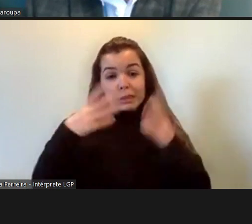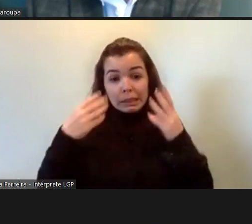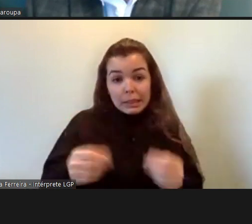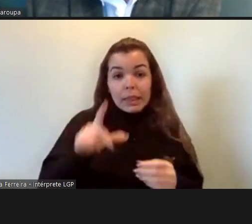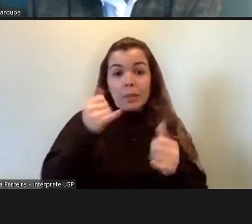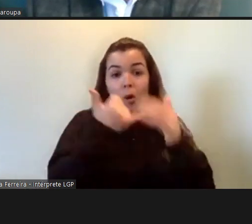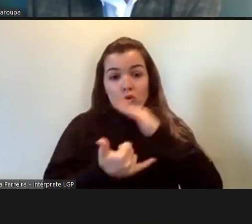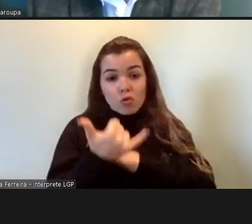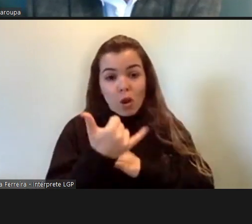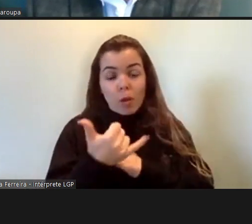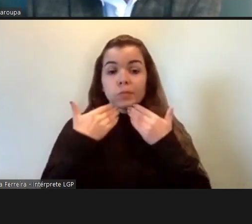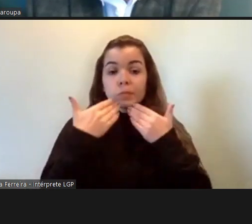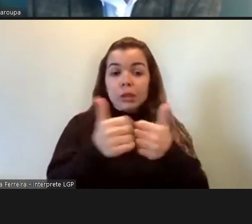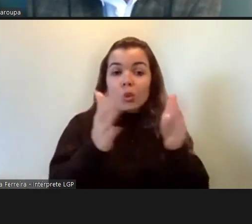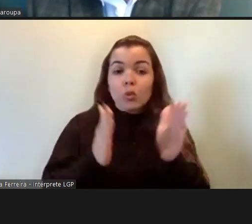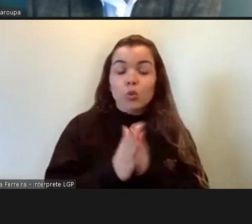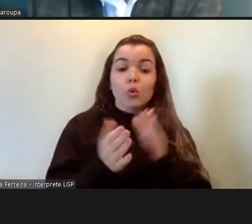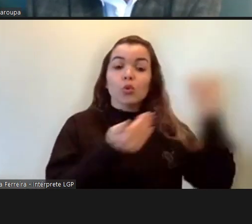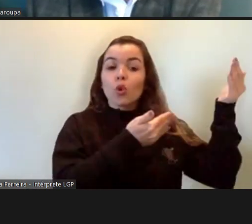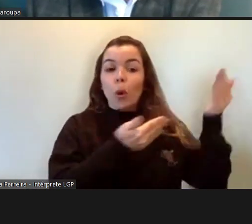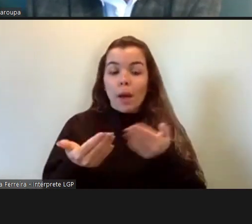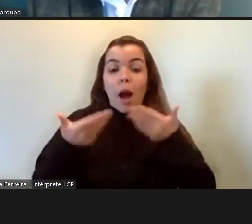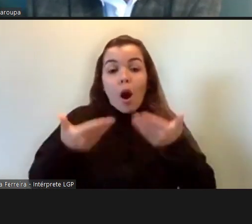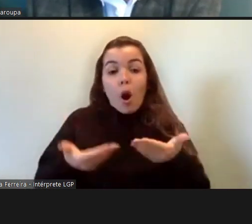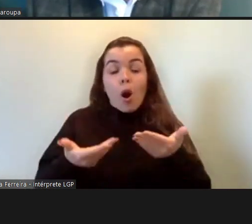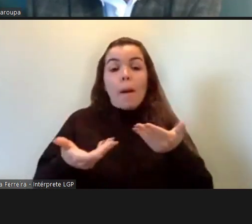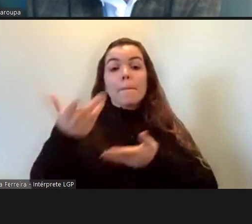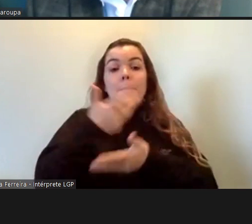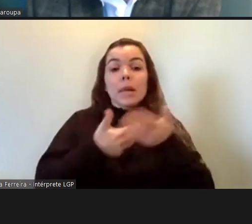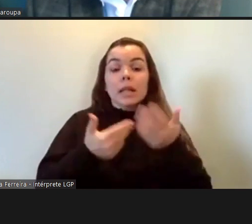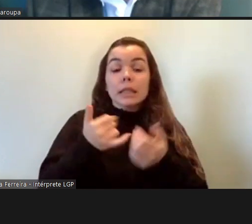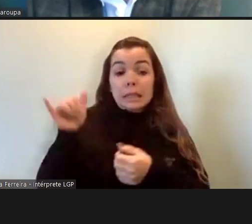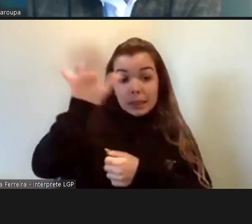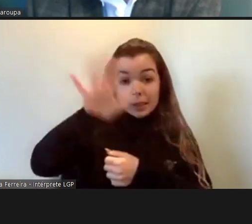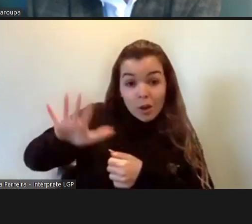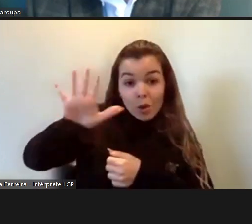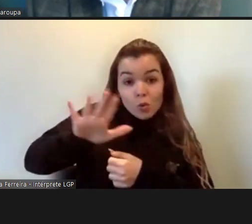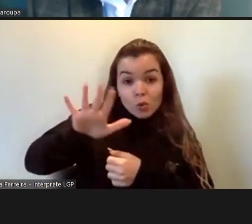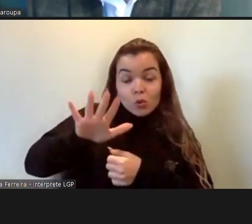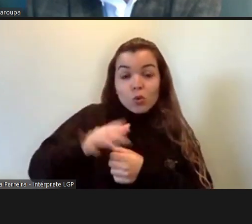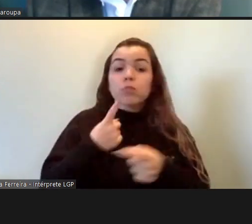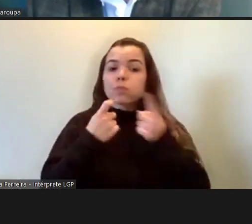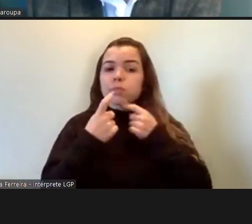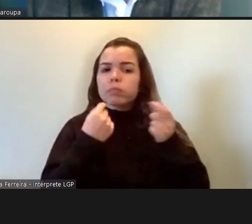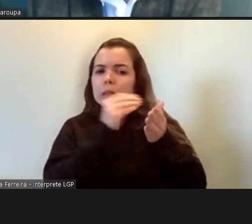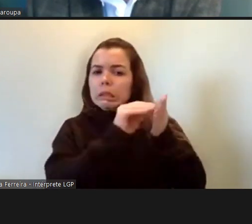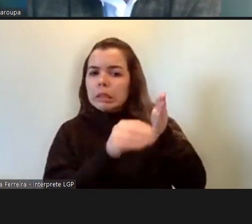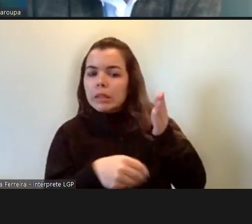aos nossos distintos convidados. Vamos agora partilhar no ecrã um inquérito de avaliação do interesse desta